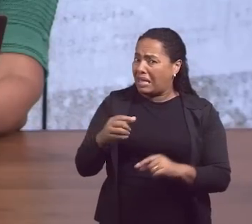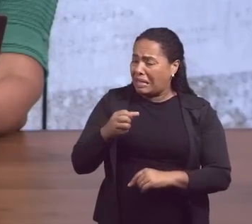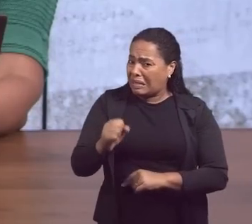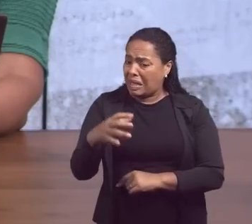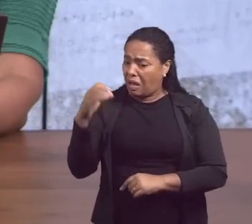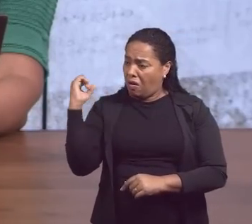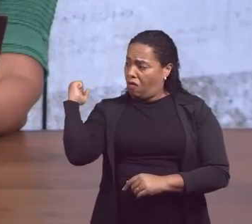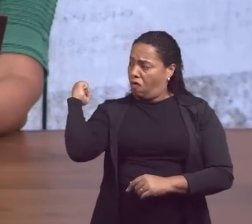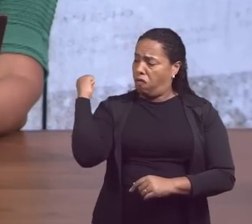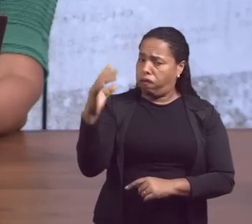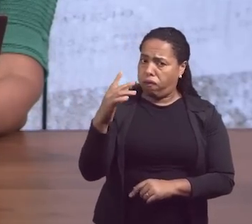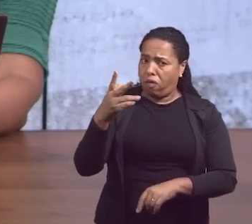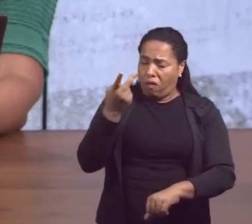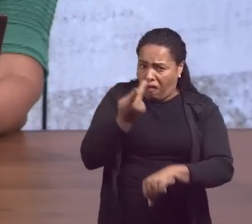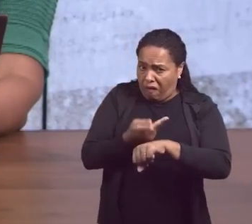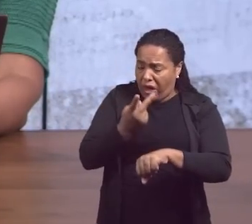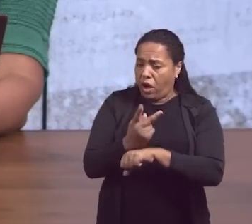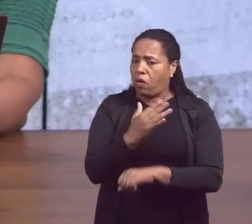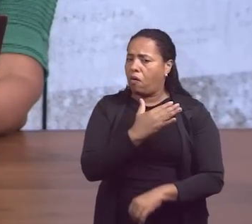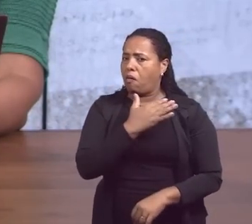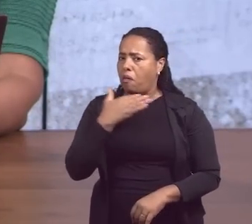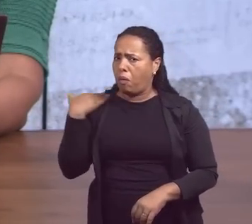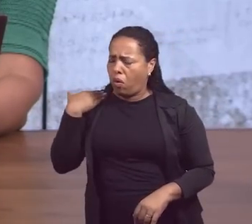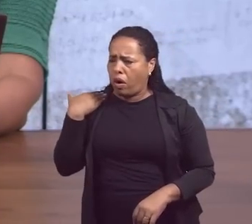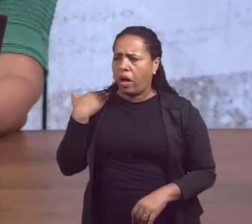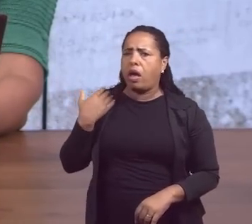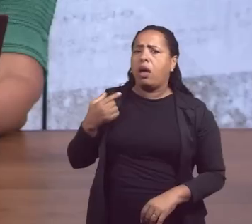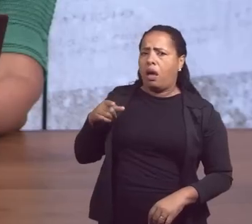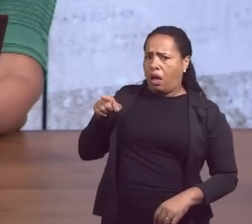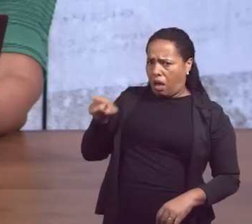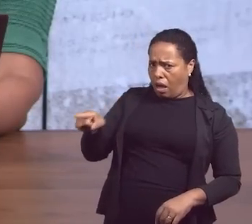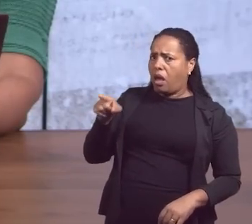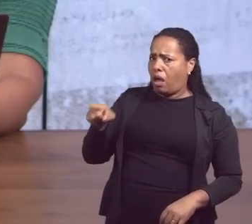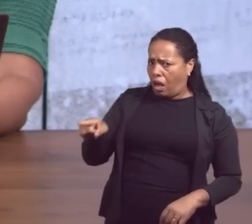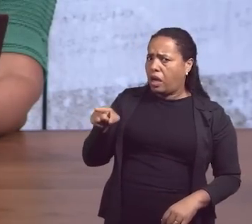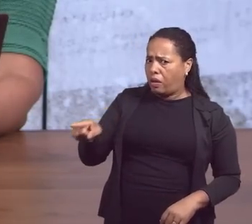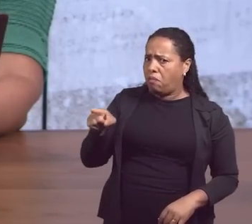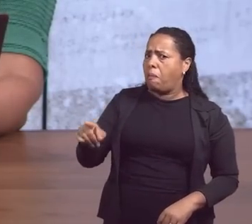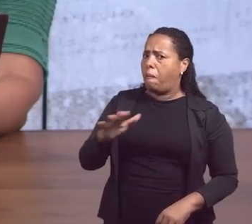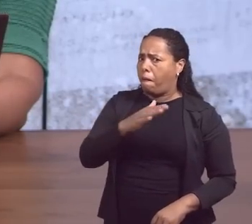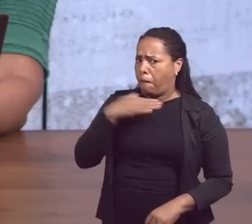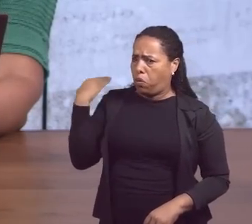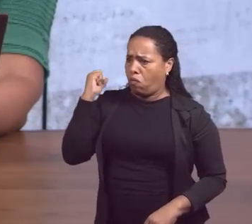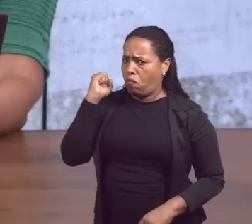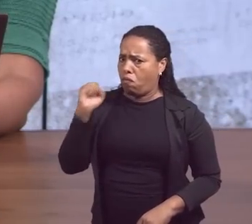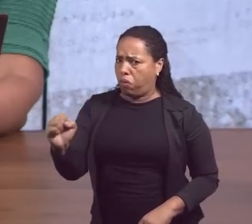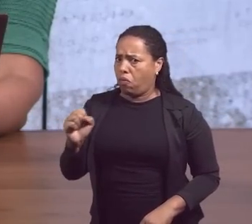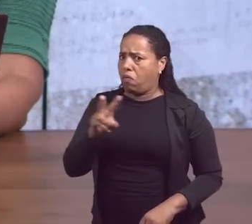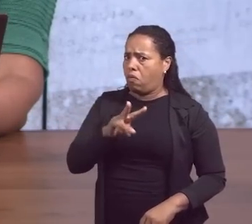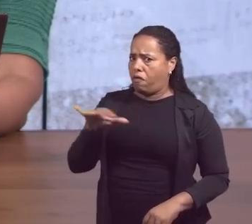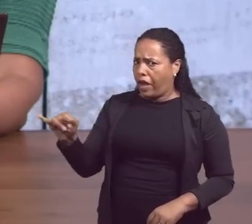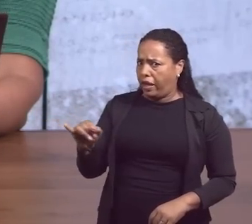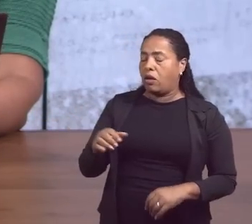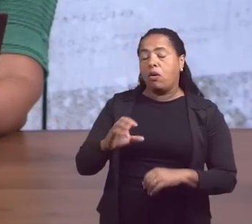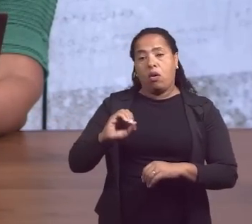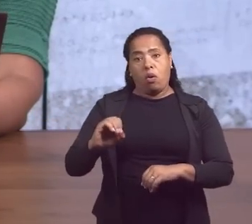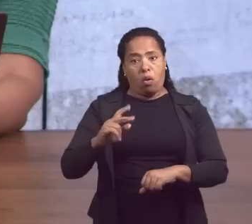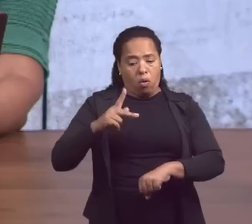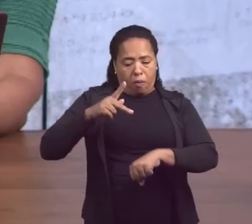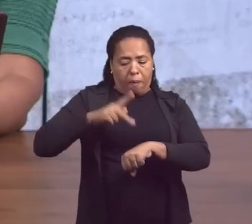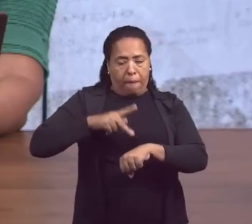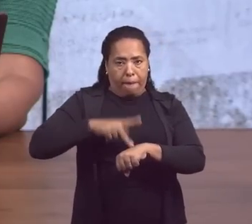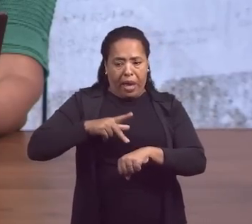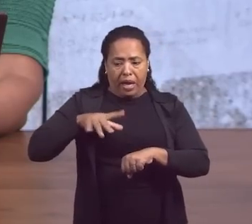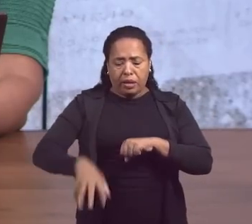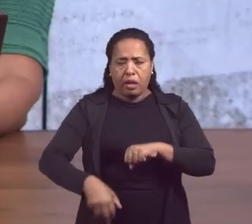e morrer, homicida é, certamente o homicida morrerá. Ou se a ferir com pedra a mão